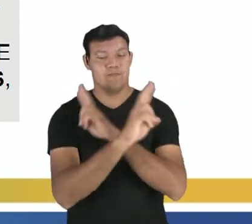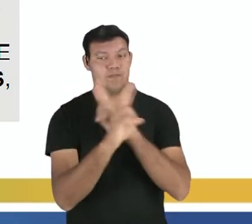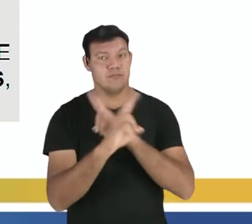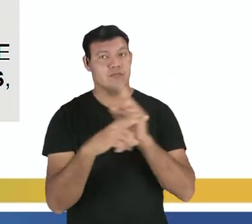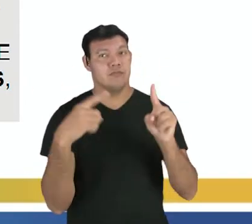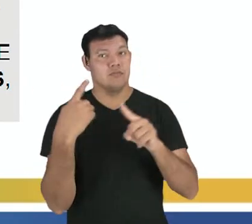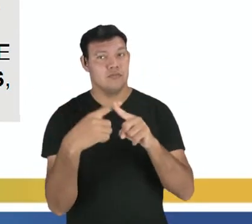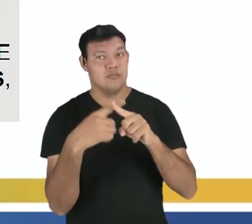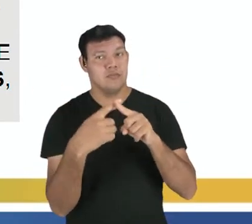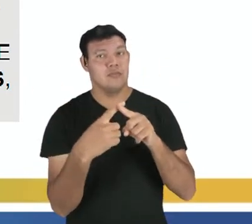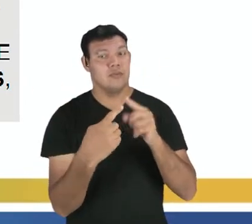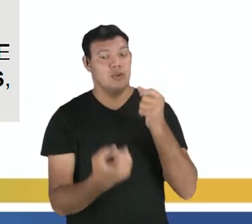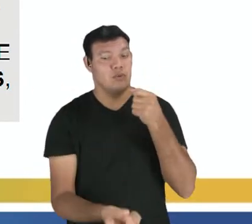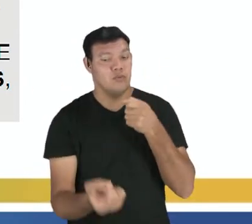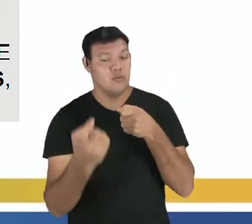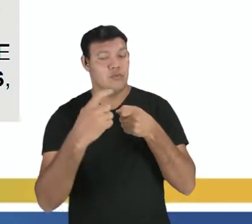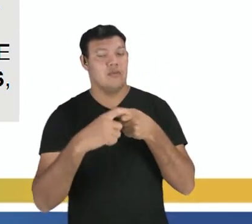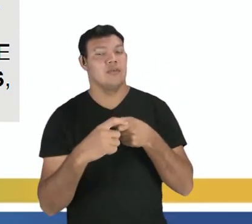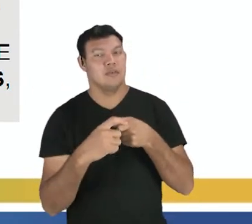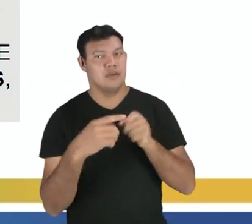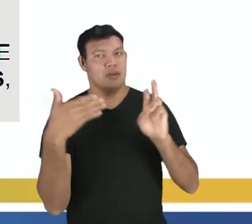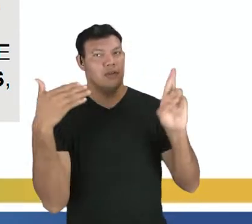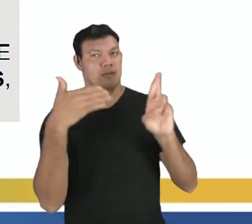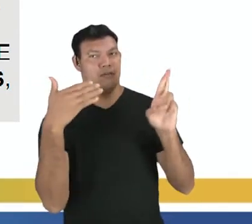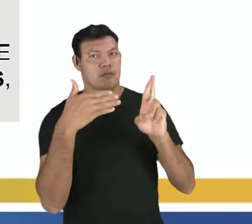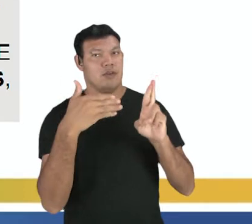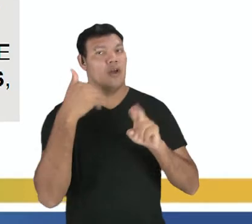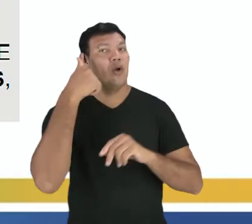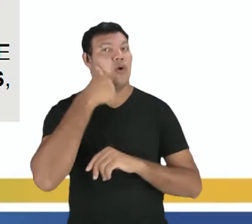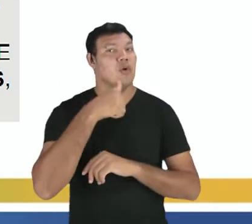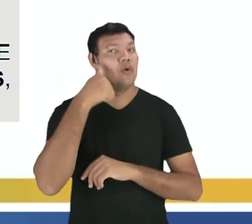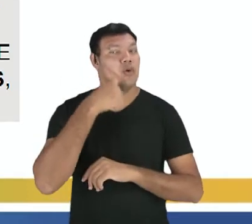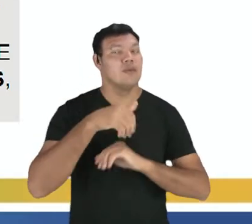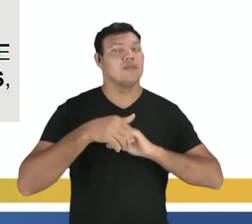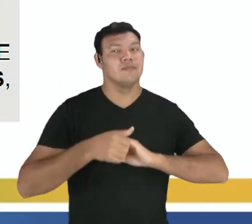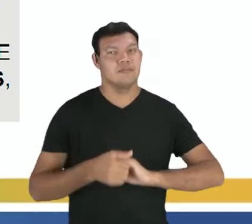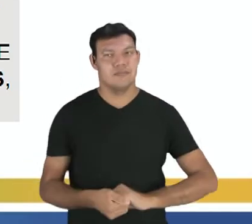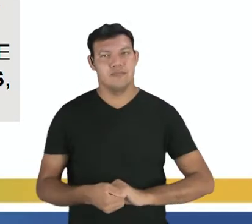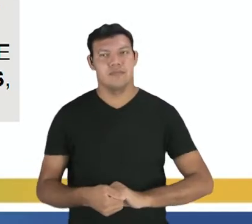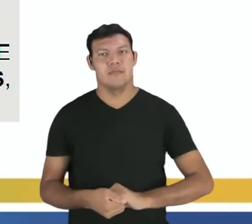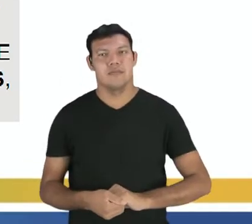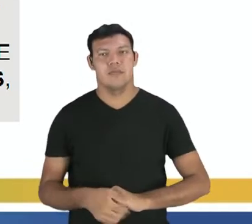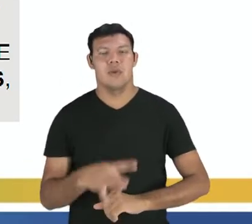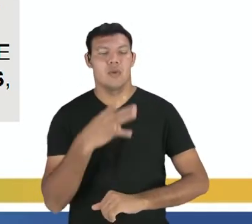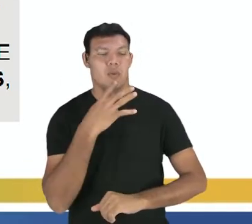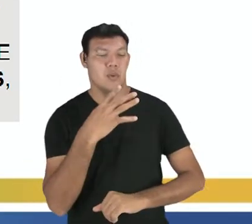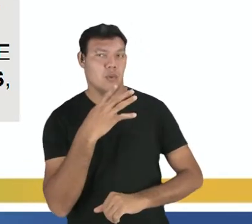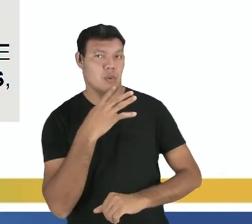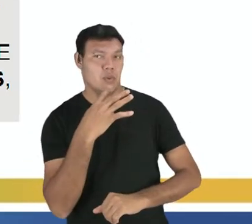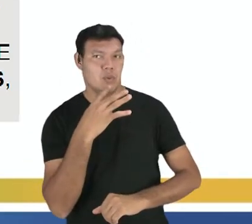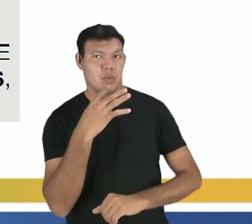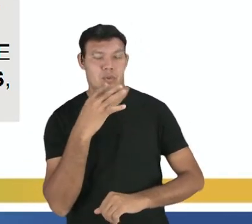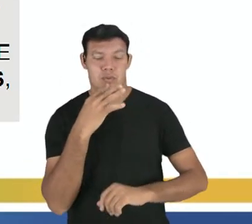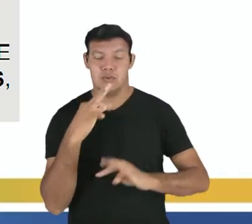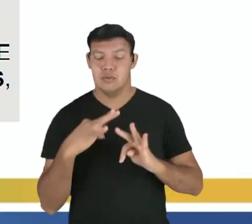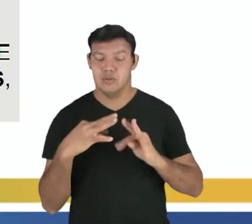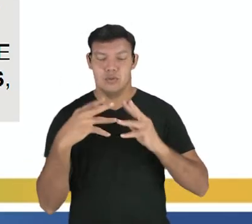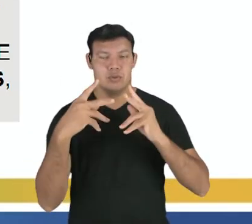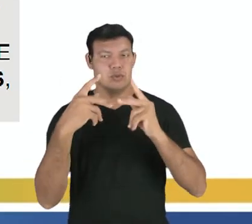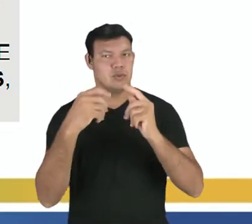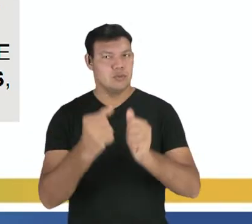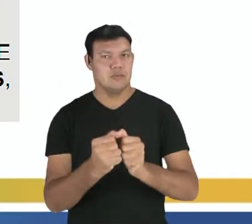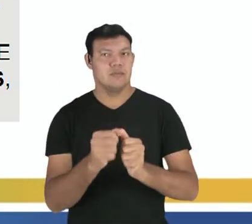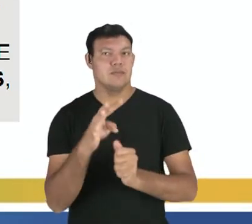pois retoma garotas, né? Eu liguei para todas as garotas, eu conheço todas as garotas. Para que não